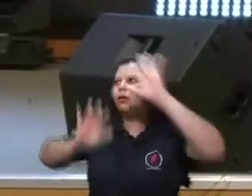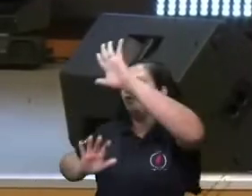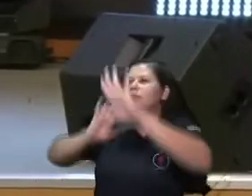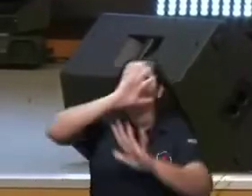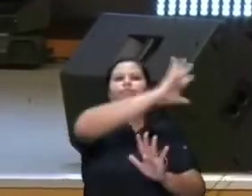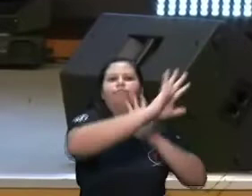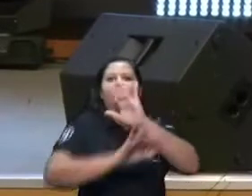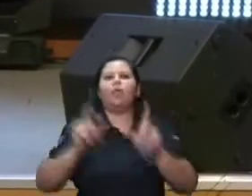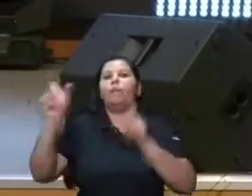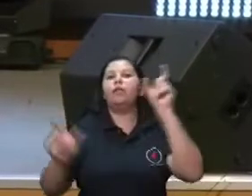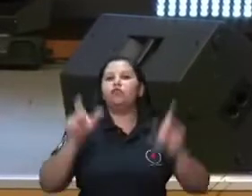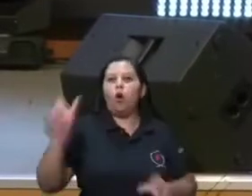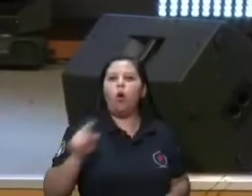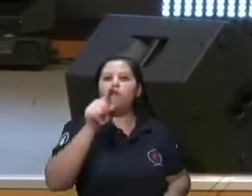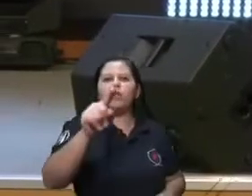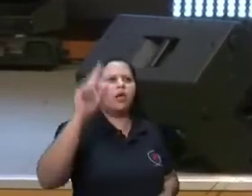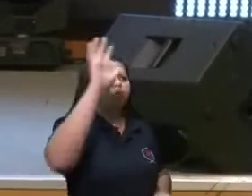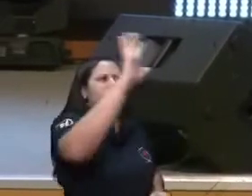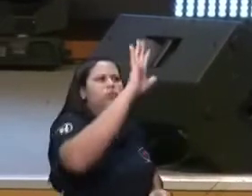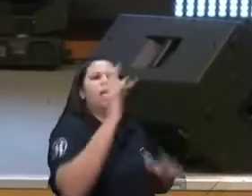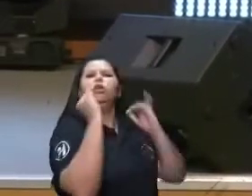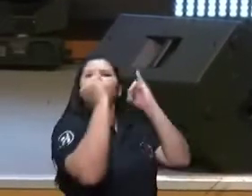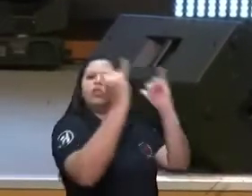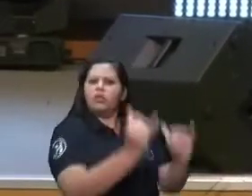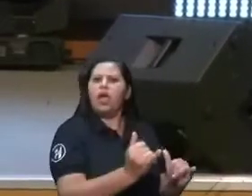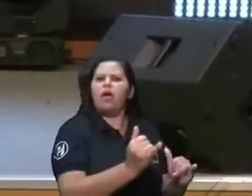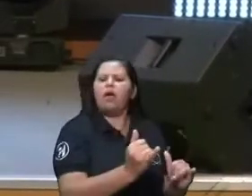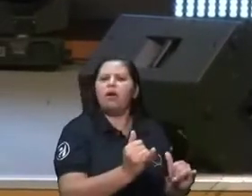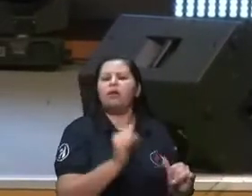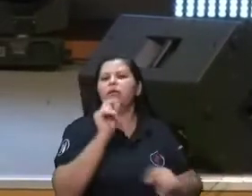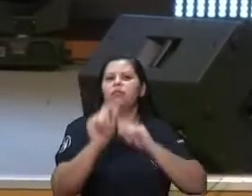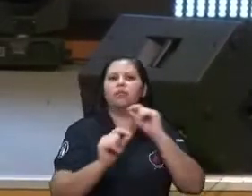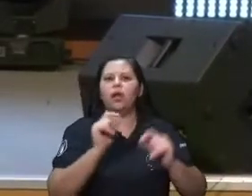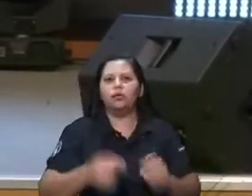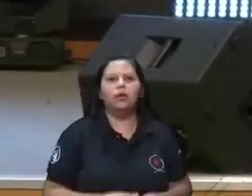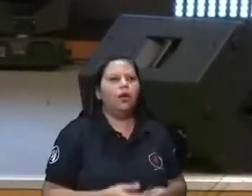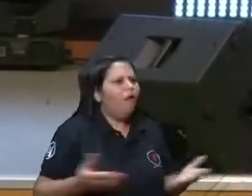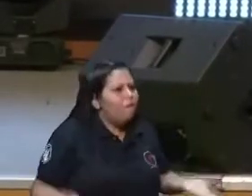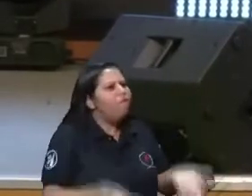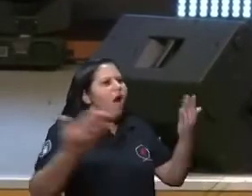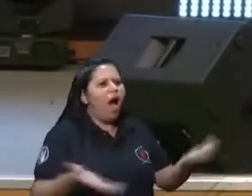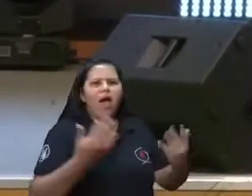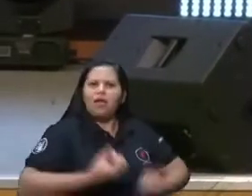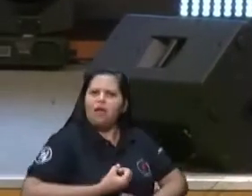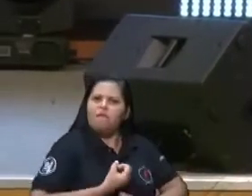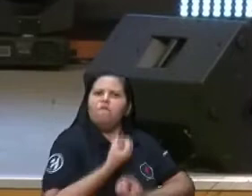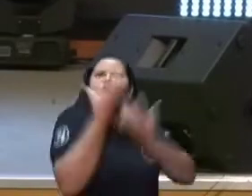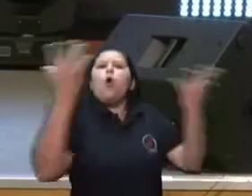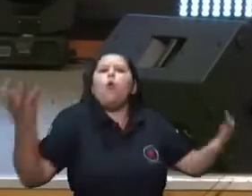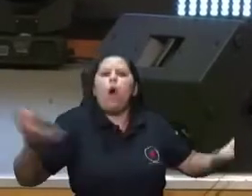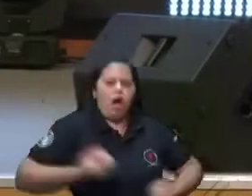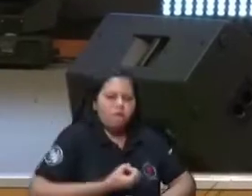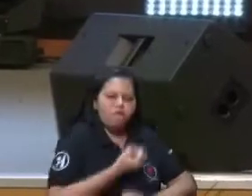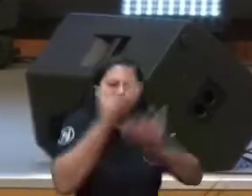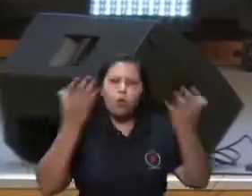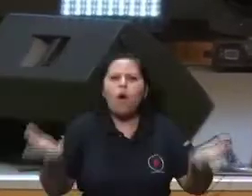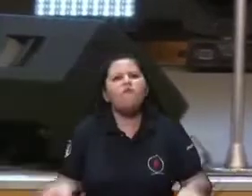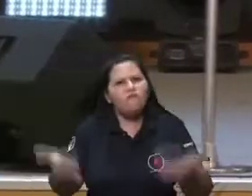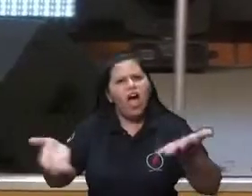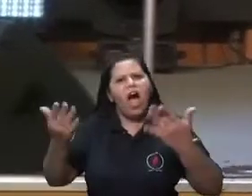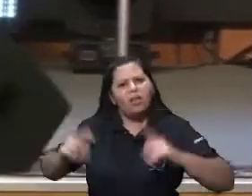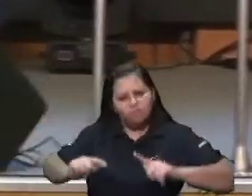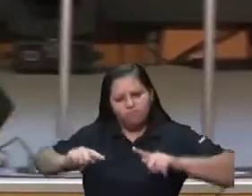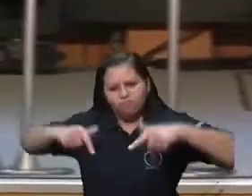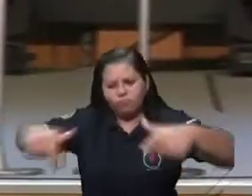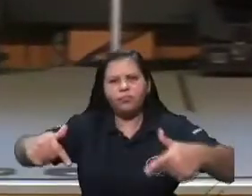à esquerda e dizer a eles e a elas: flua, flua, flua,